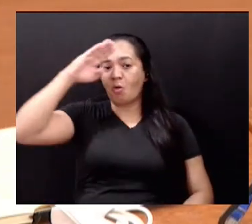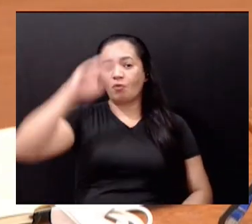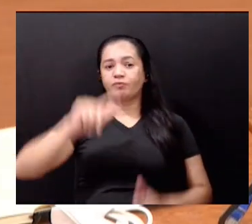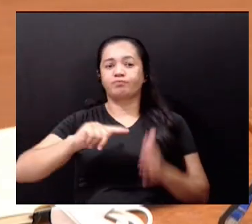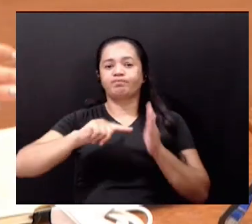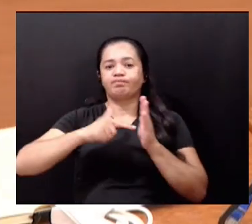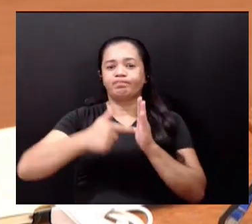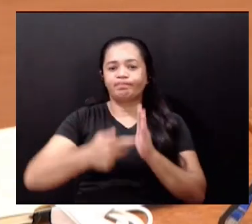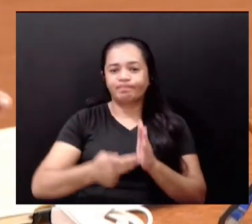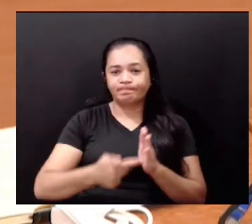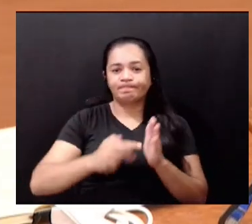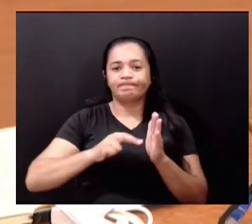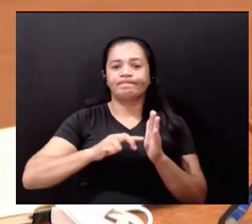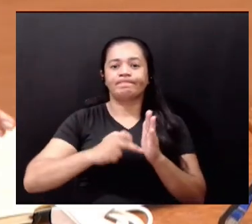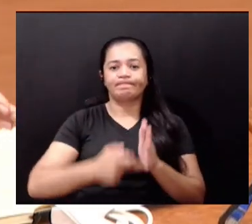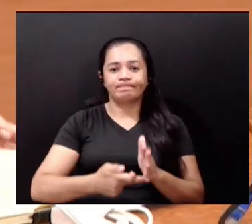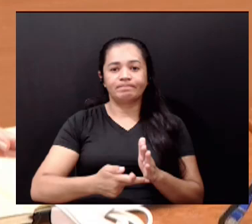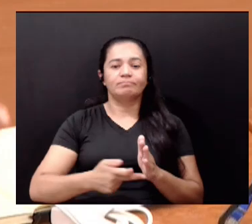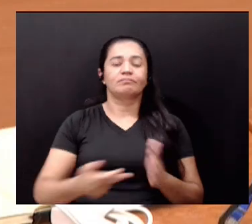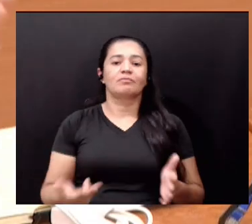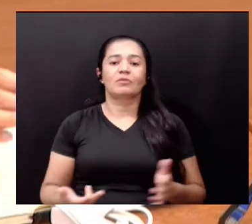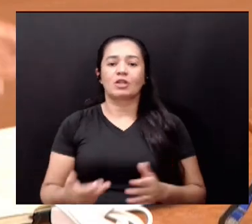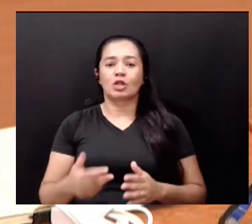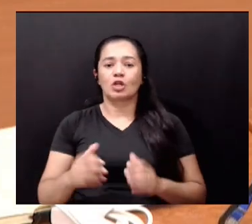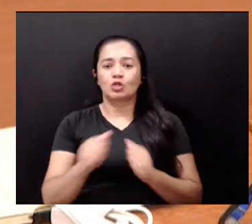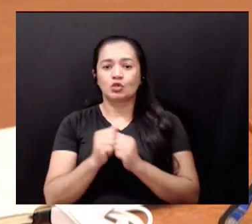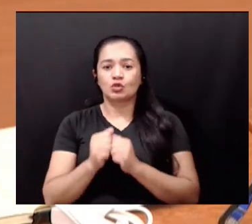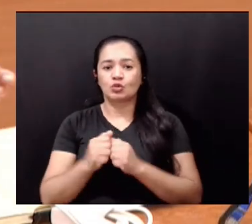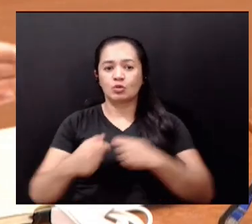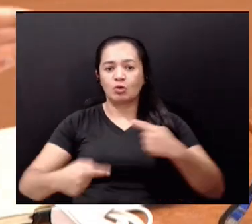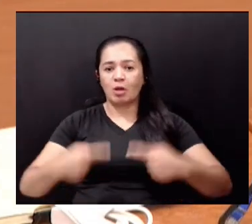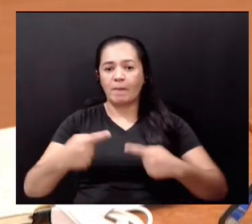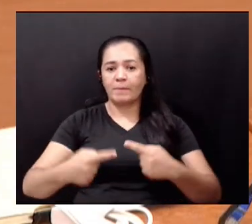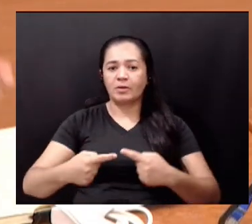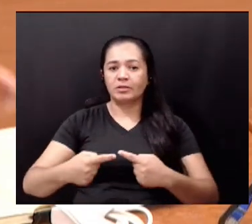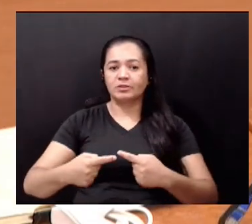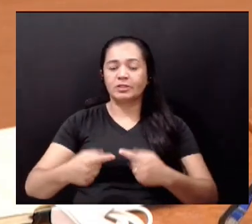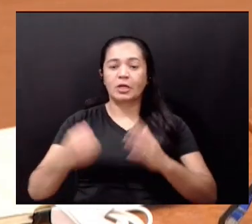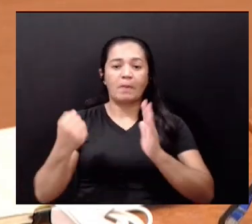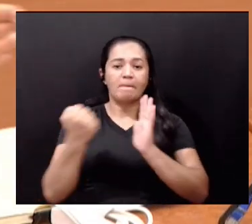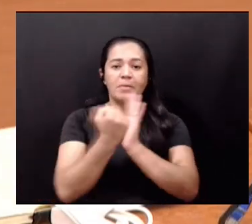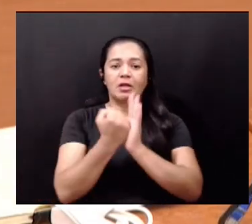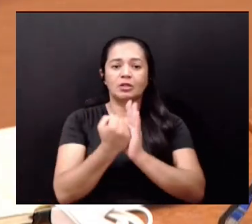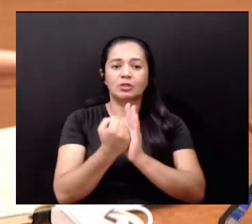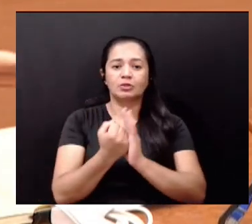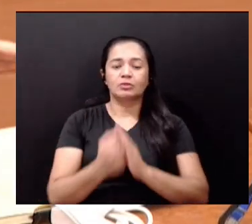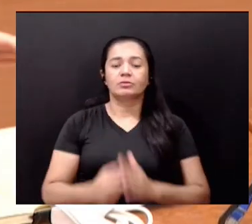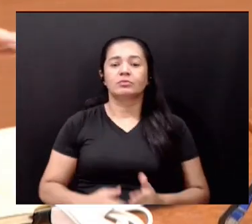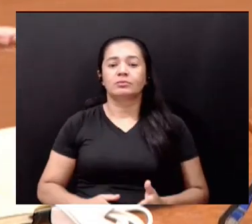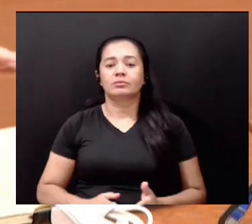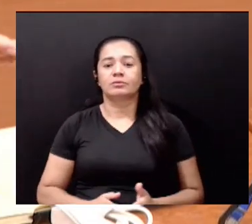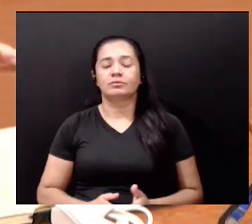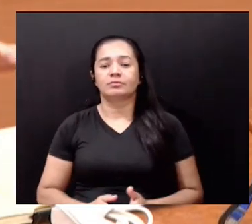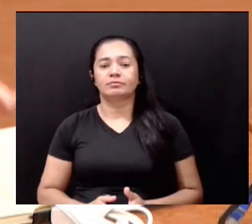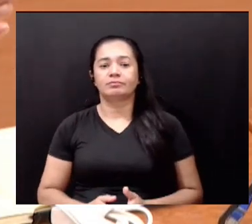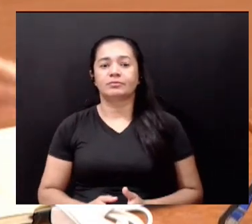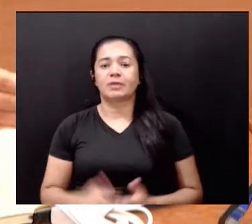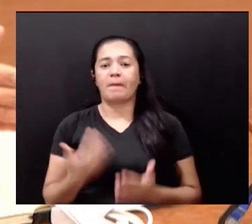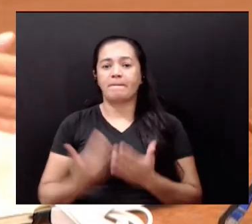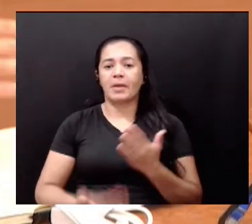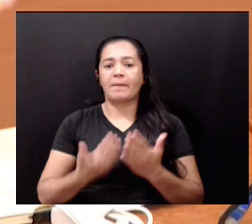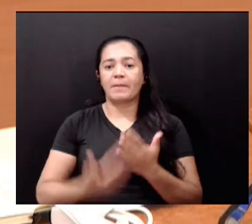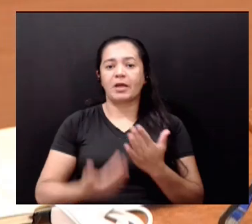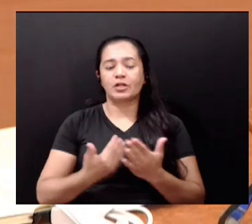Bolsonaro, com a política negacionista que impactou, que resultou na perda de mais de 700 mil mortes,